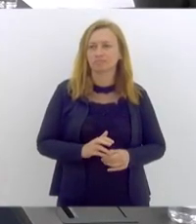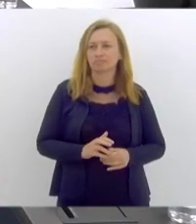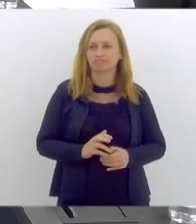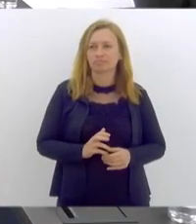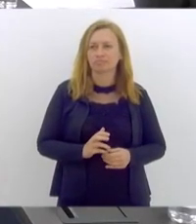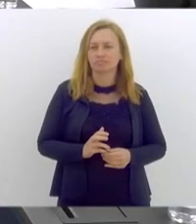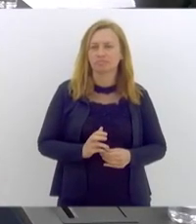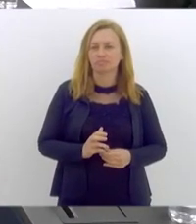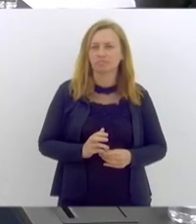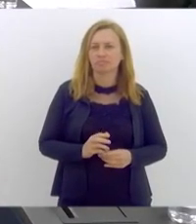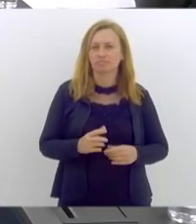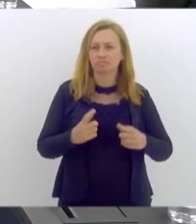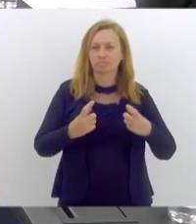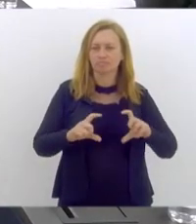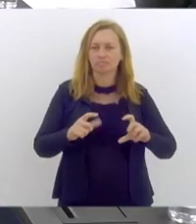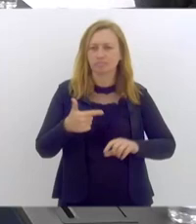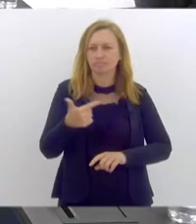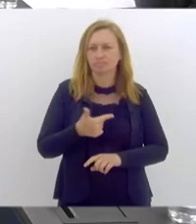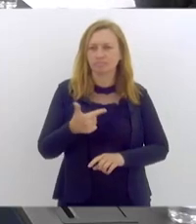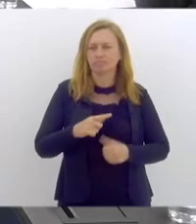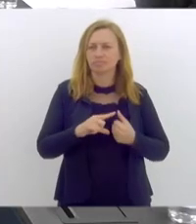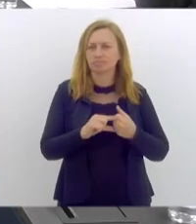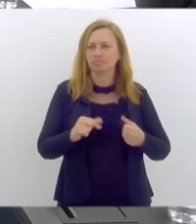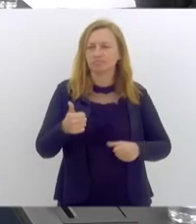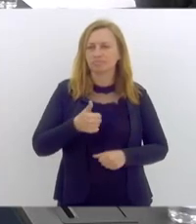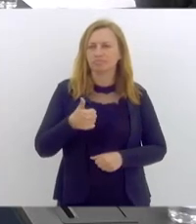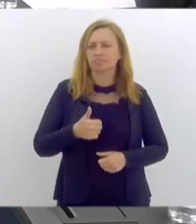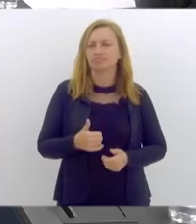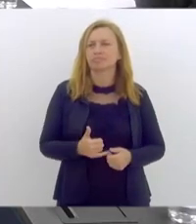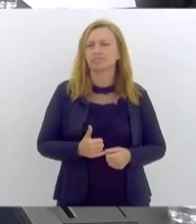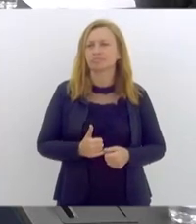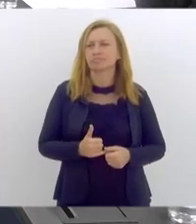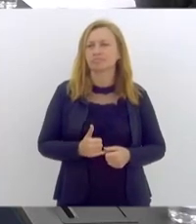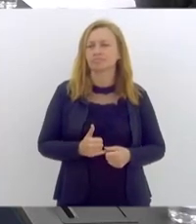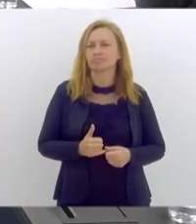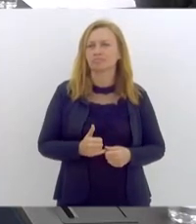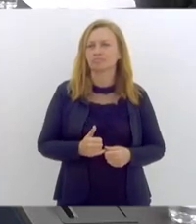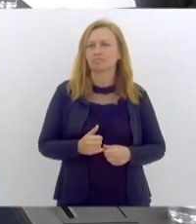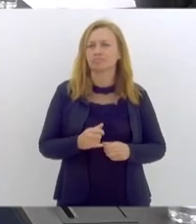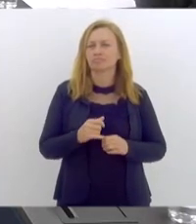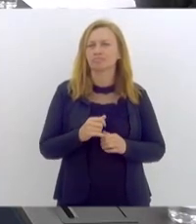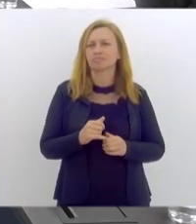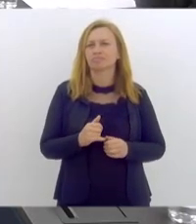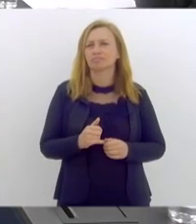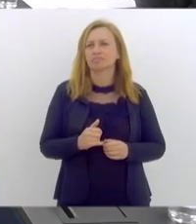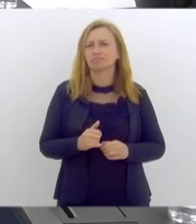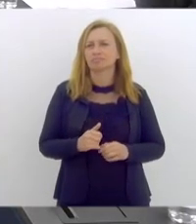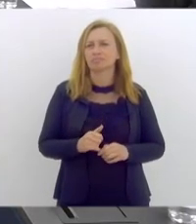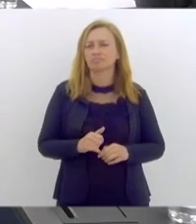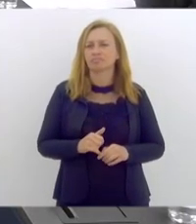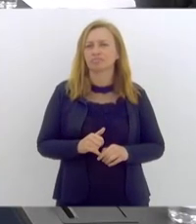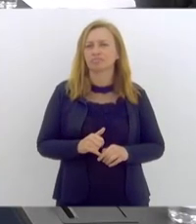no parágrafo segundo do artigo primeiro aí também é relacional